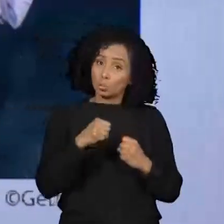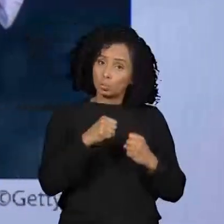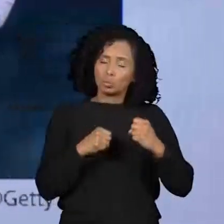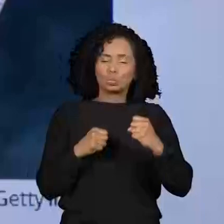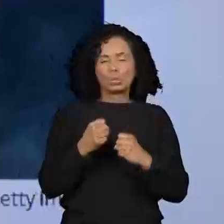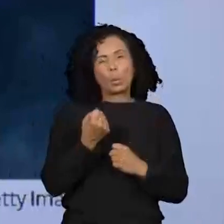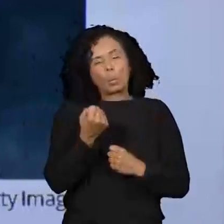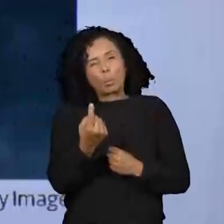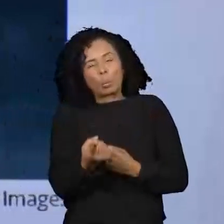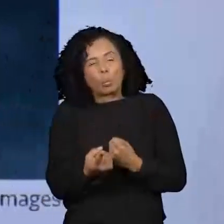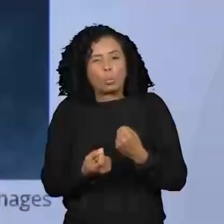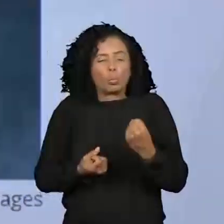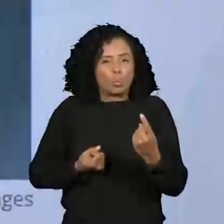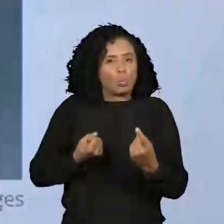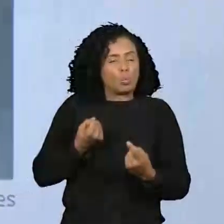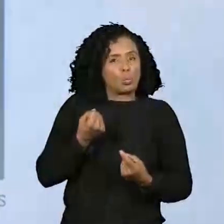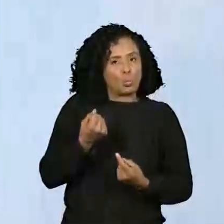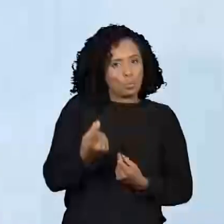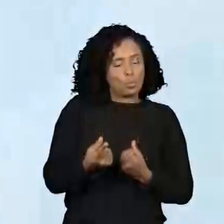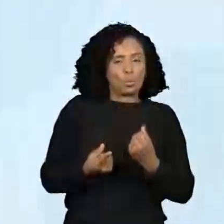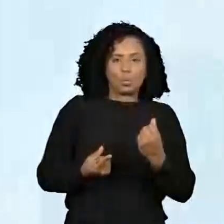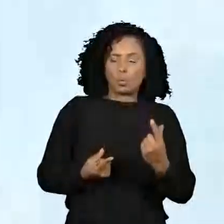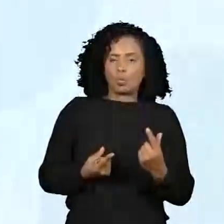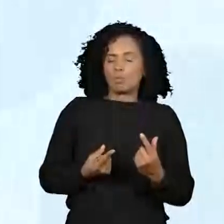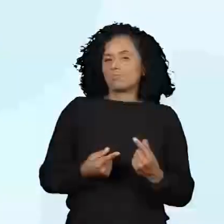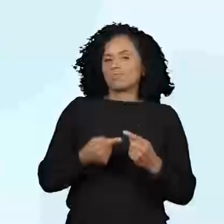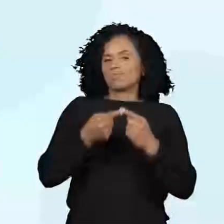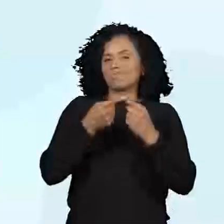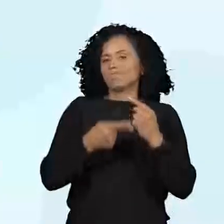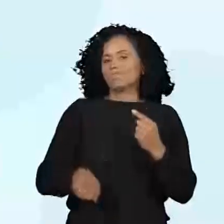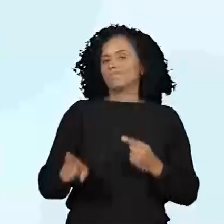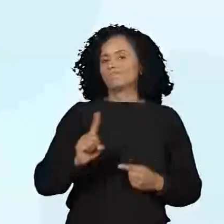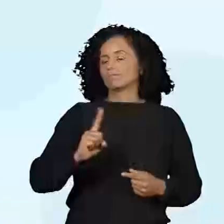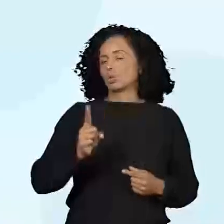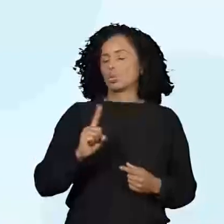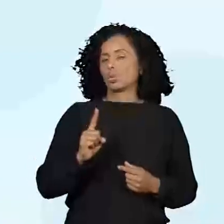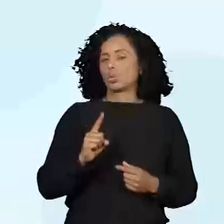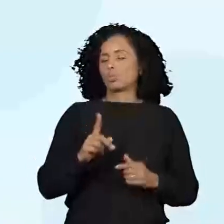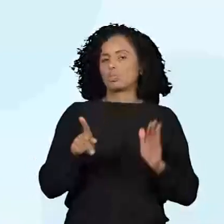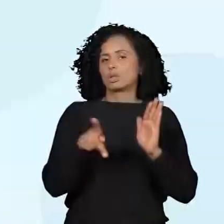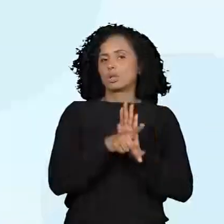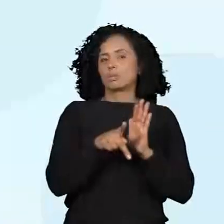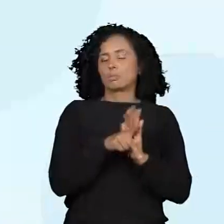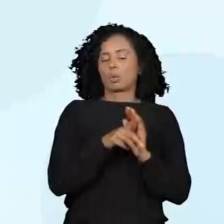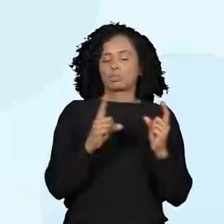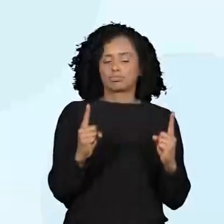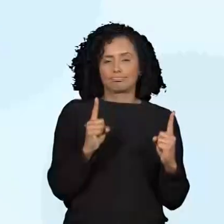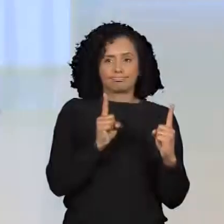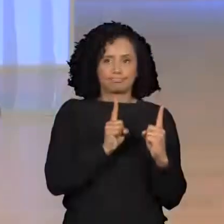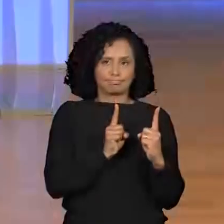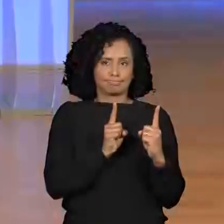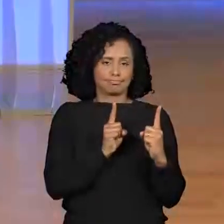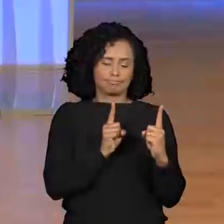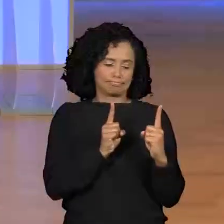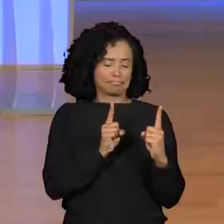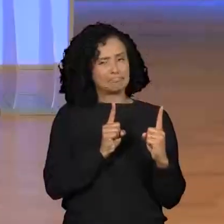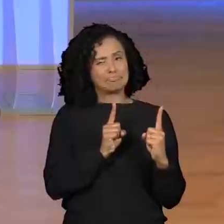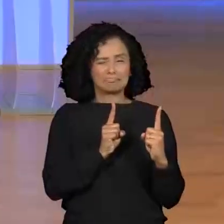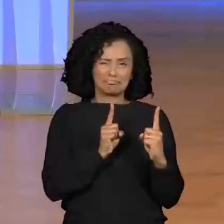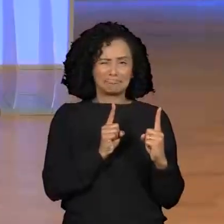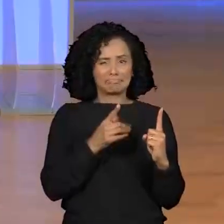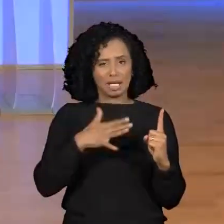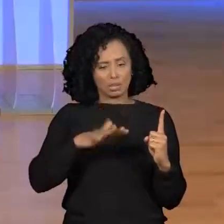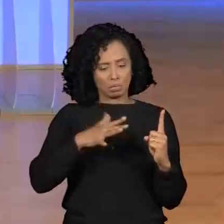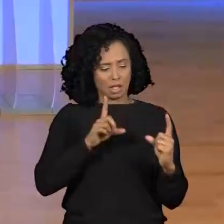pessoal? Porque existem algumas lutas de percussão que não entram ainda na classificação por média distância. Nesse caso,